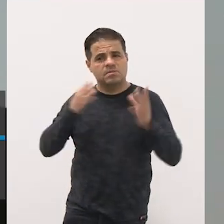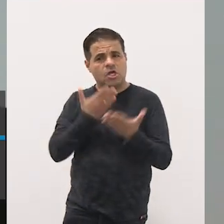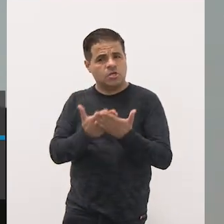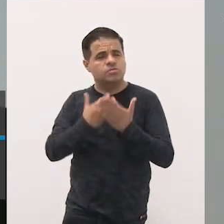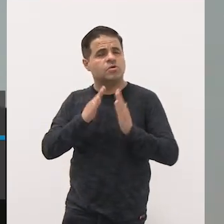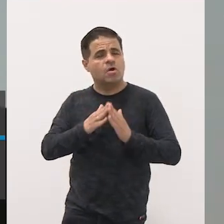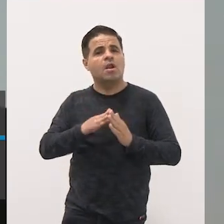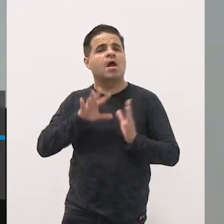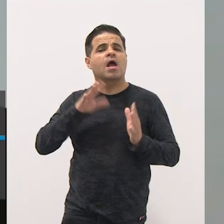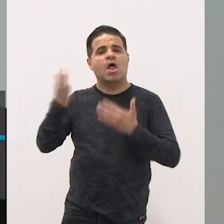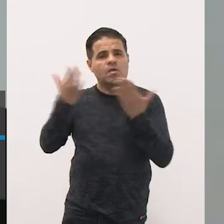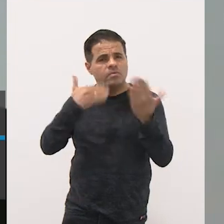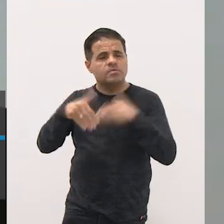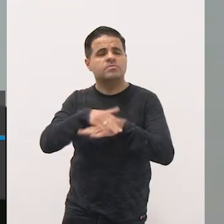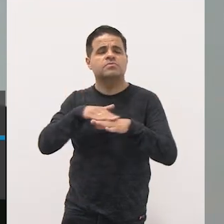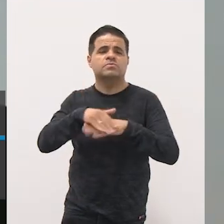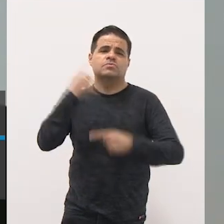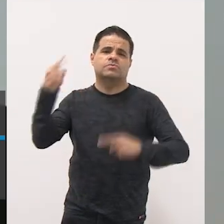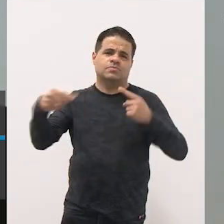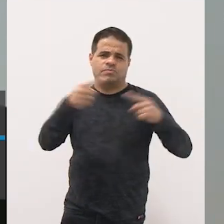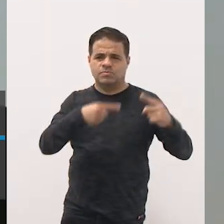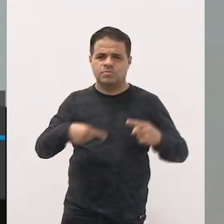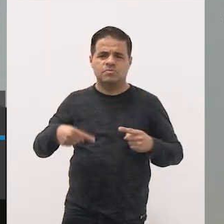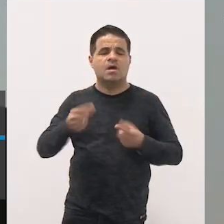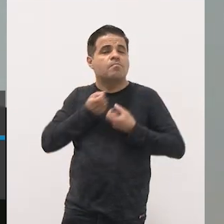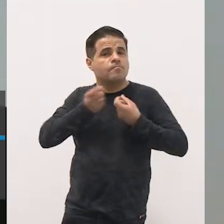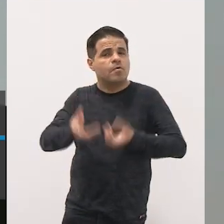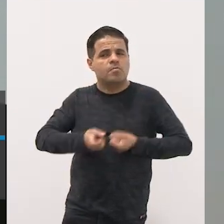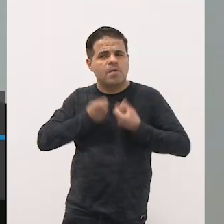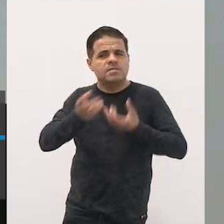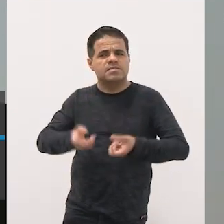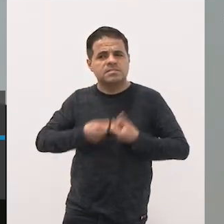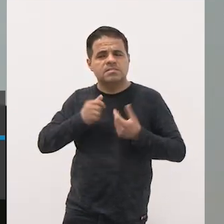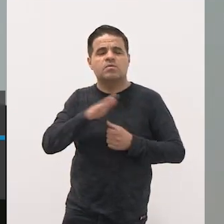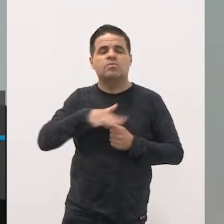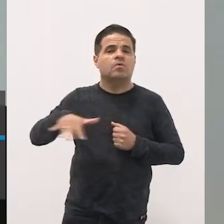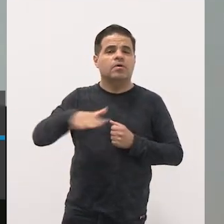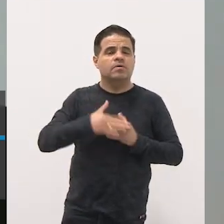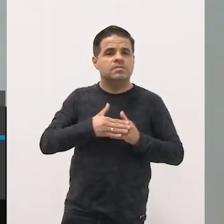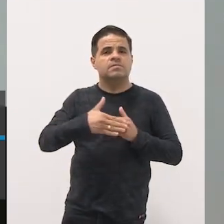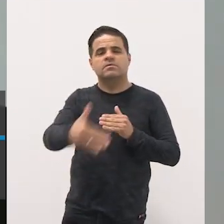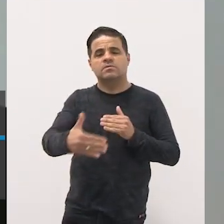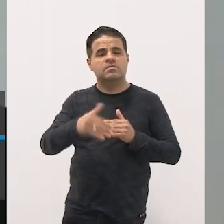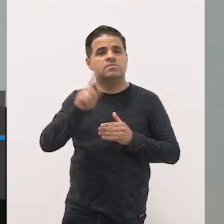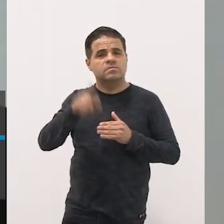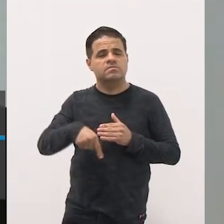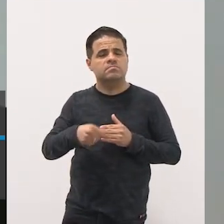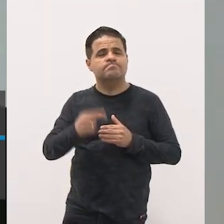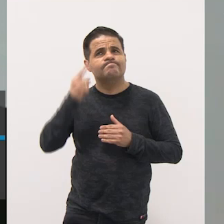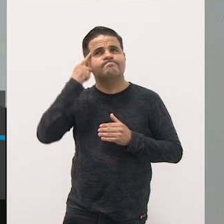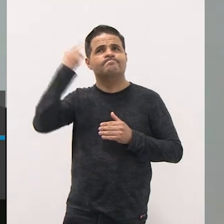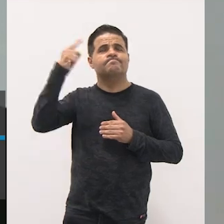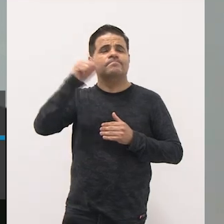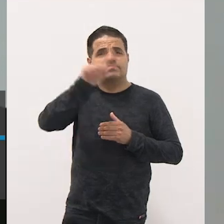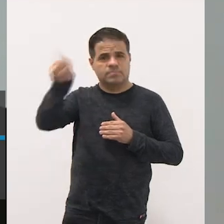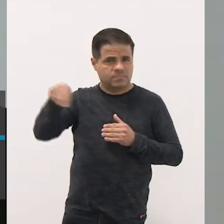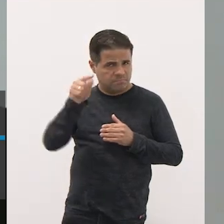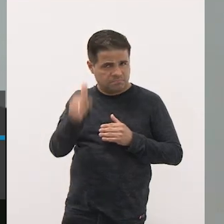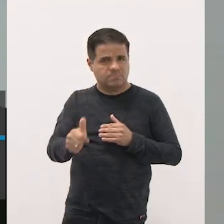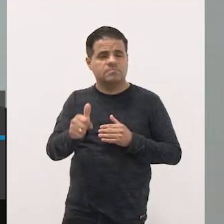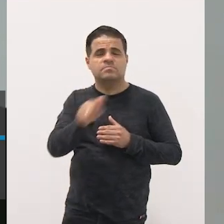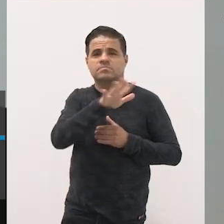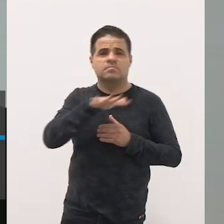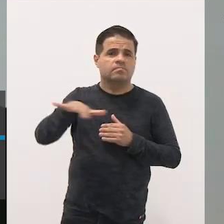que é o do diálogo, da discussão, né, da informação. Se a gente partir desse pressuposto que